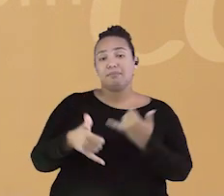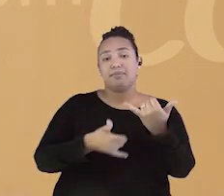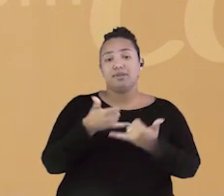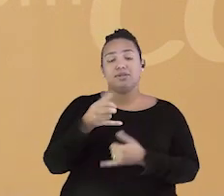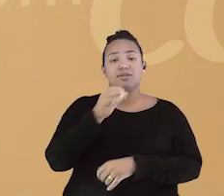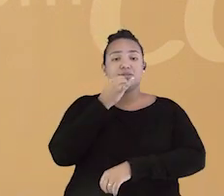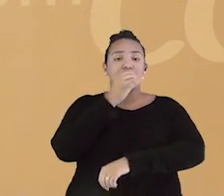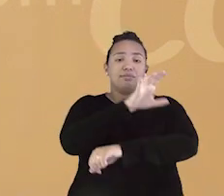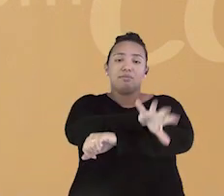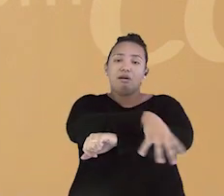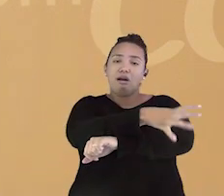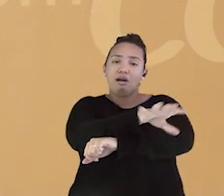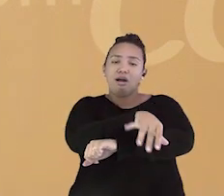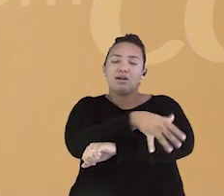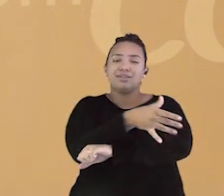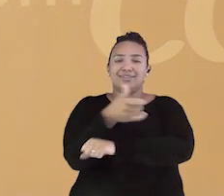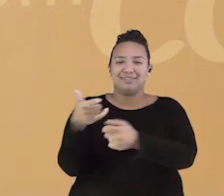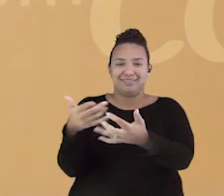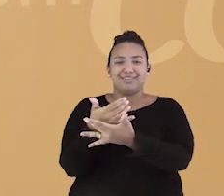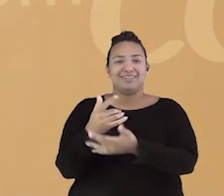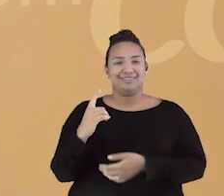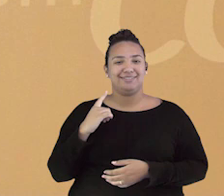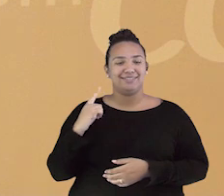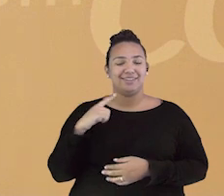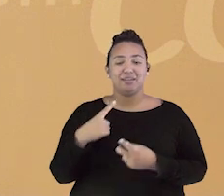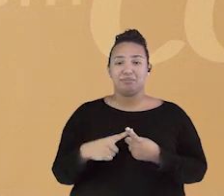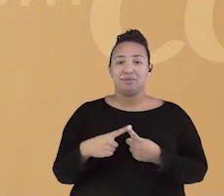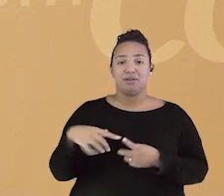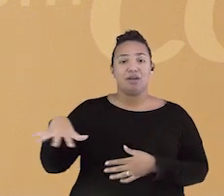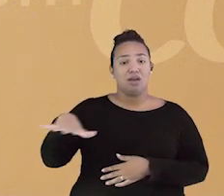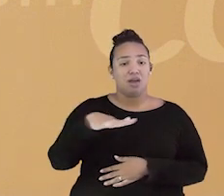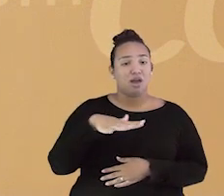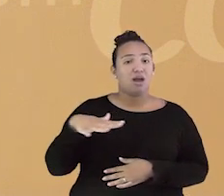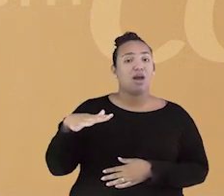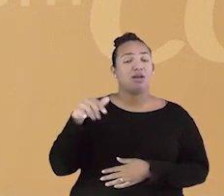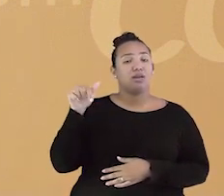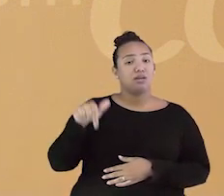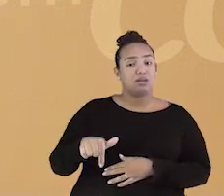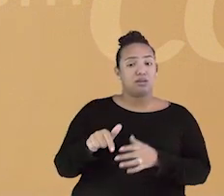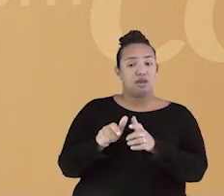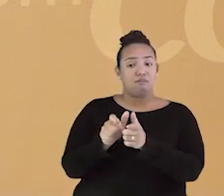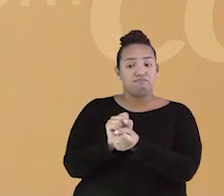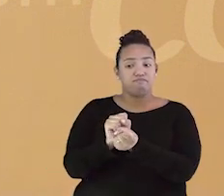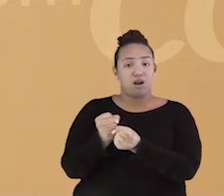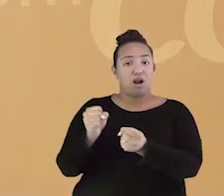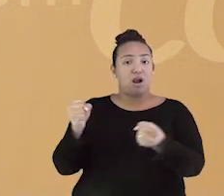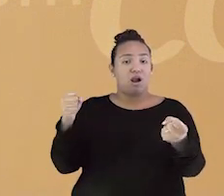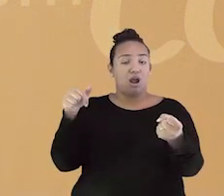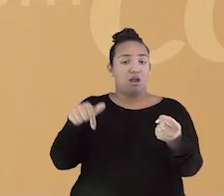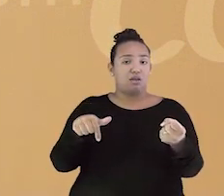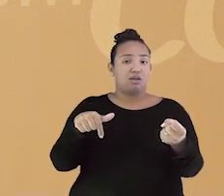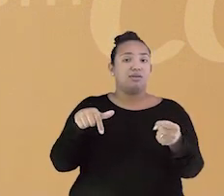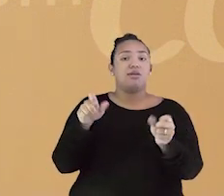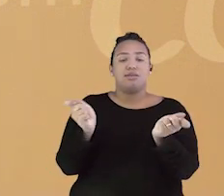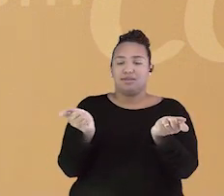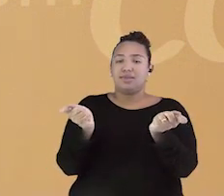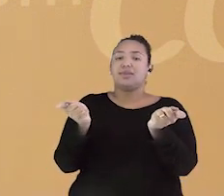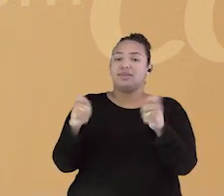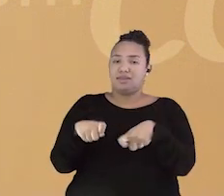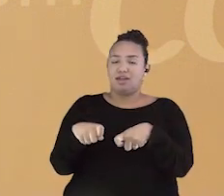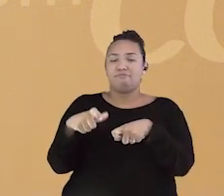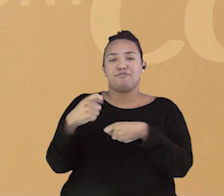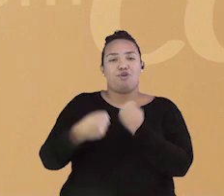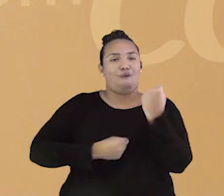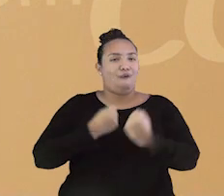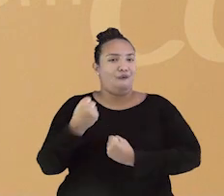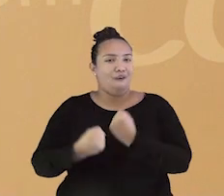nas praças das cidades, pois nesses espaços a área aberta é maior e existe a possibilidade de correr